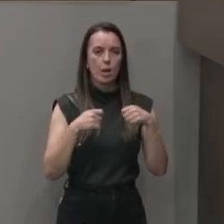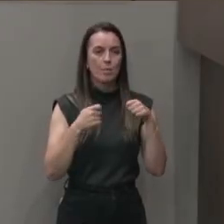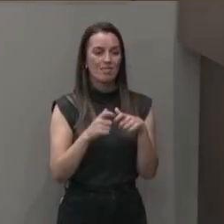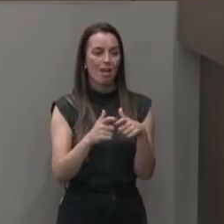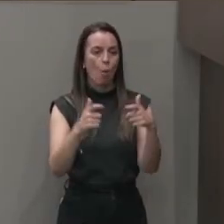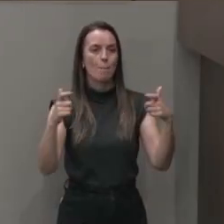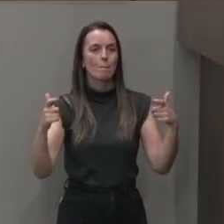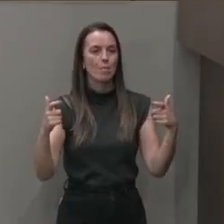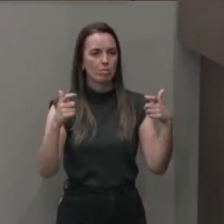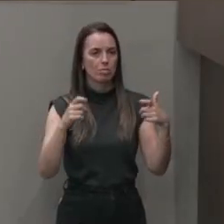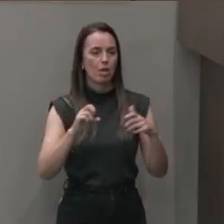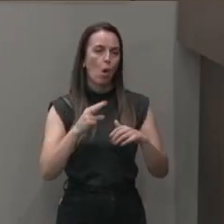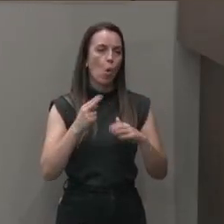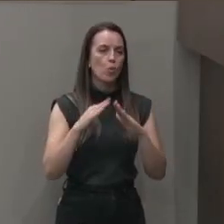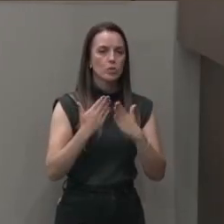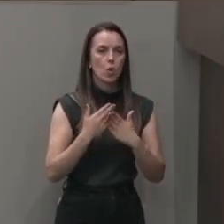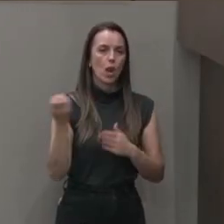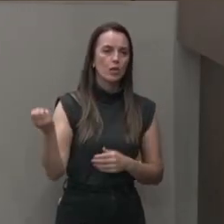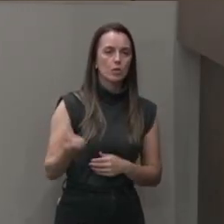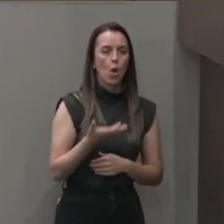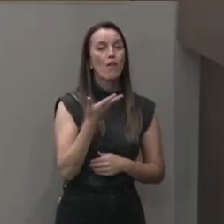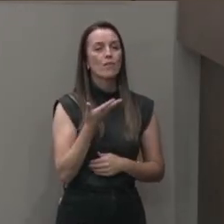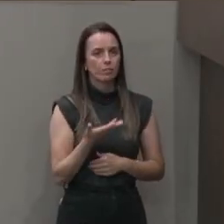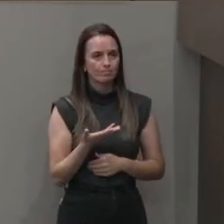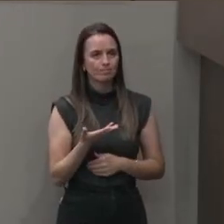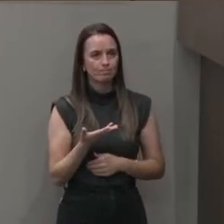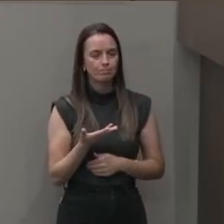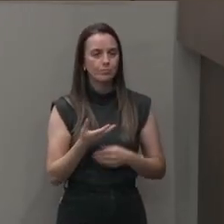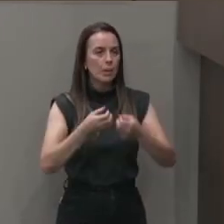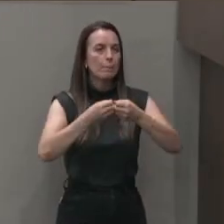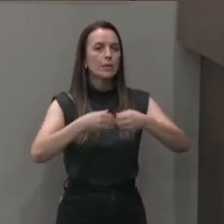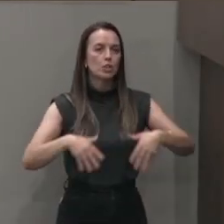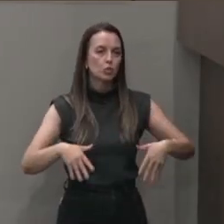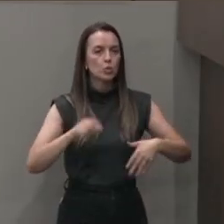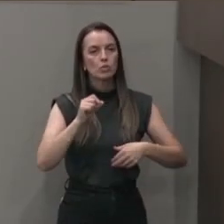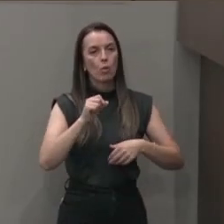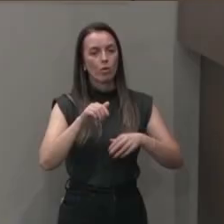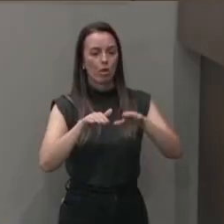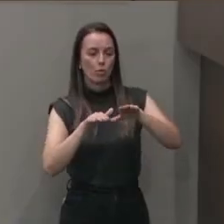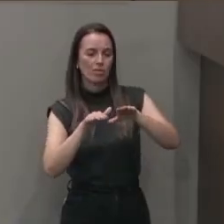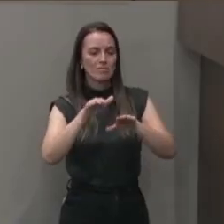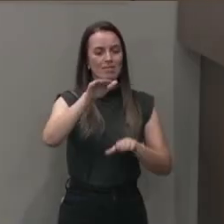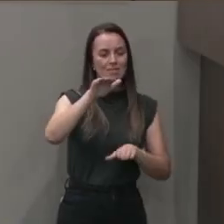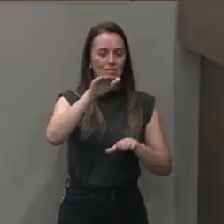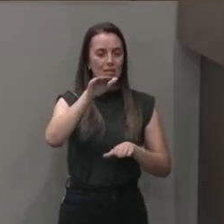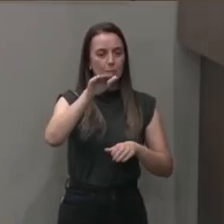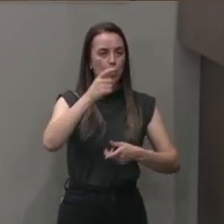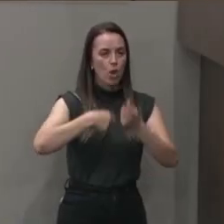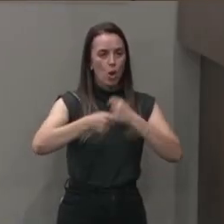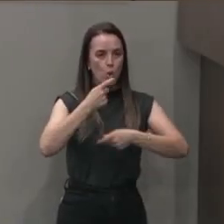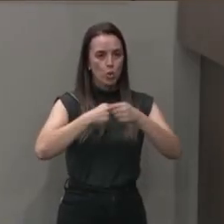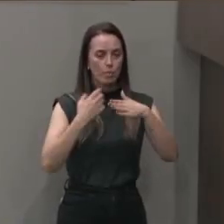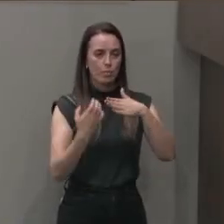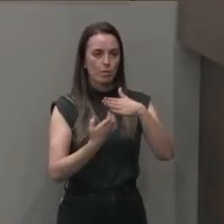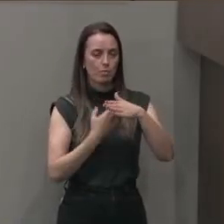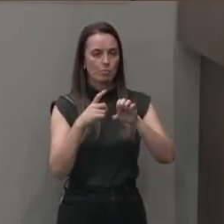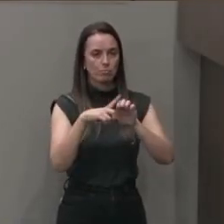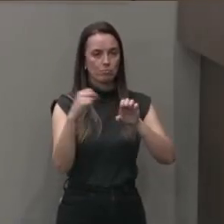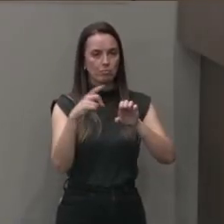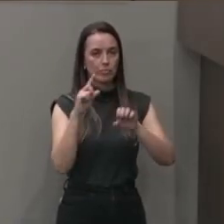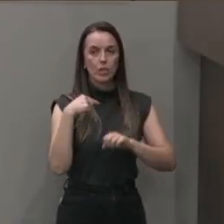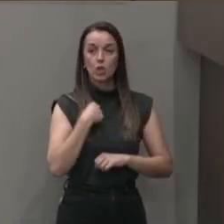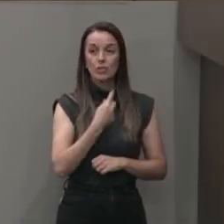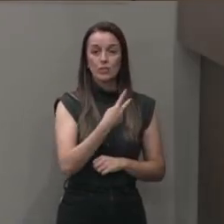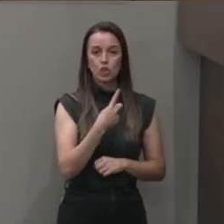ilegalidade, inclusive aqui consta que o único prejuízo que seria desequilíbrio econômico para o empreendimento. Nós somos 21 vereadores